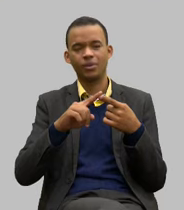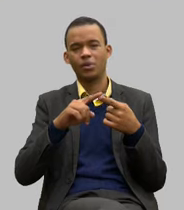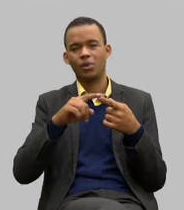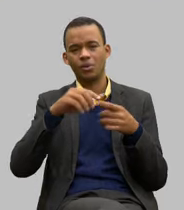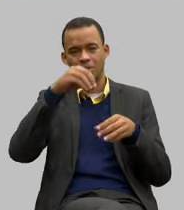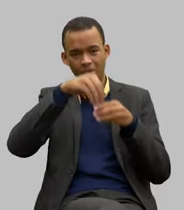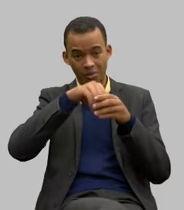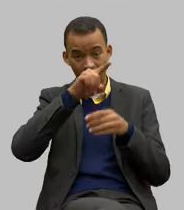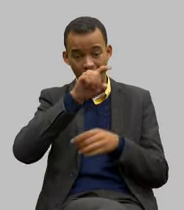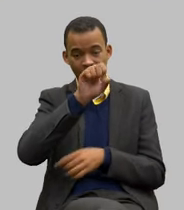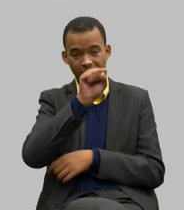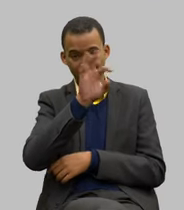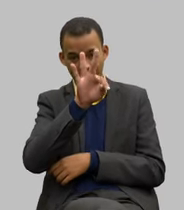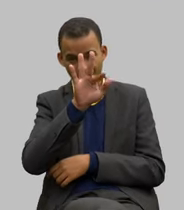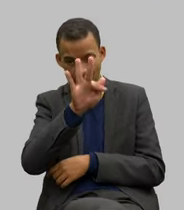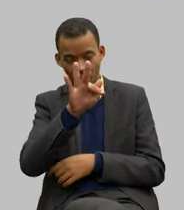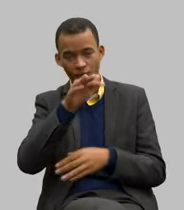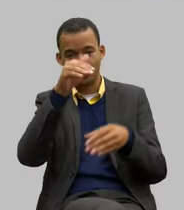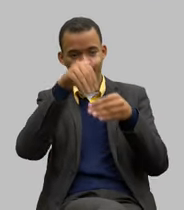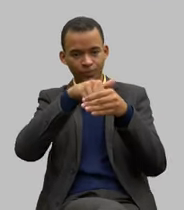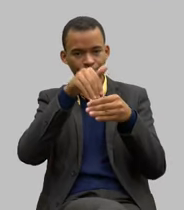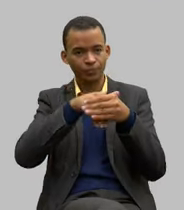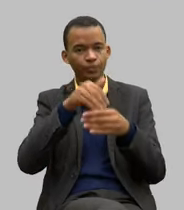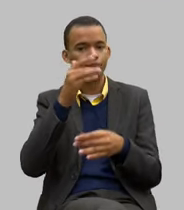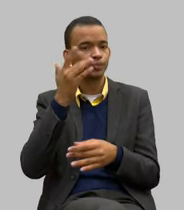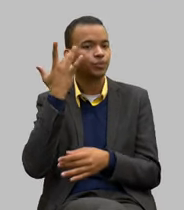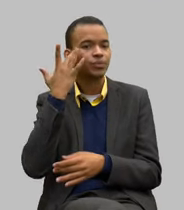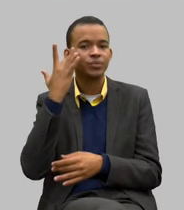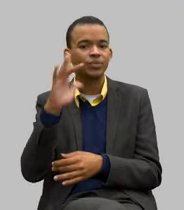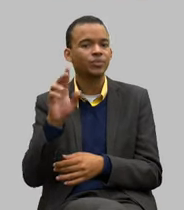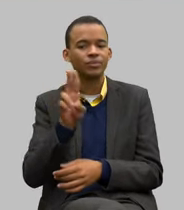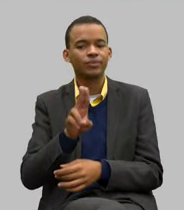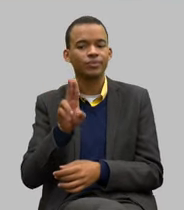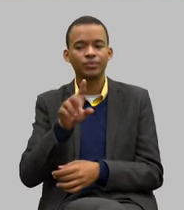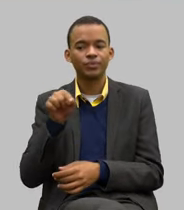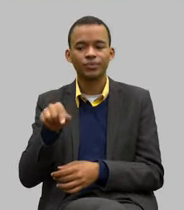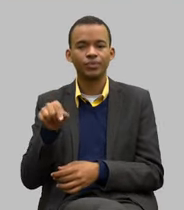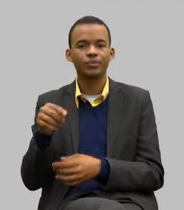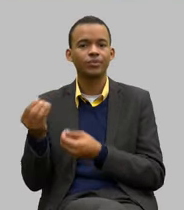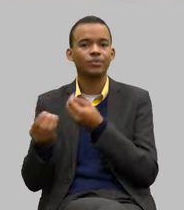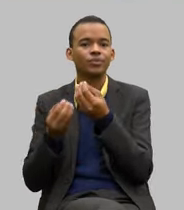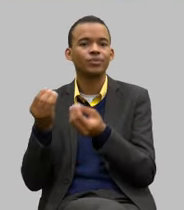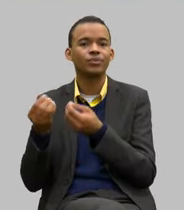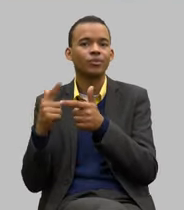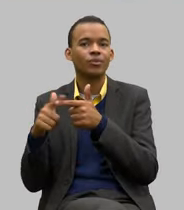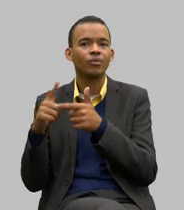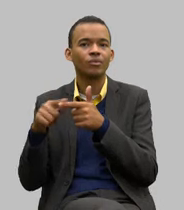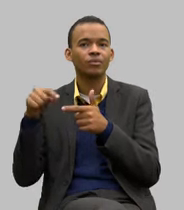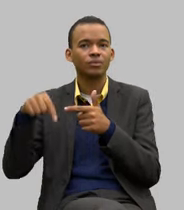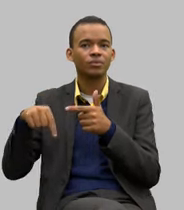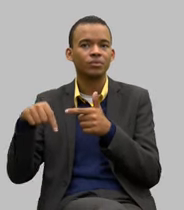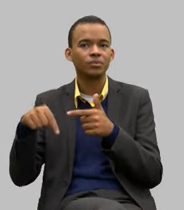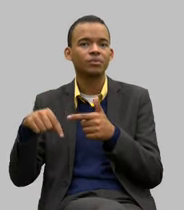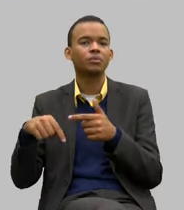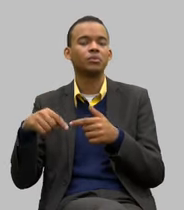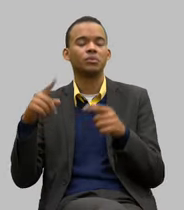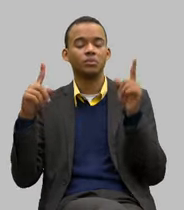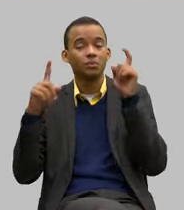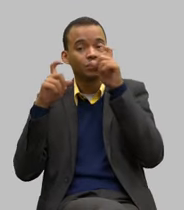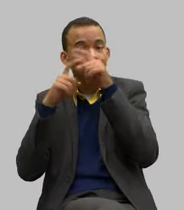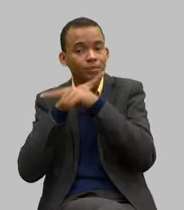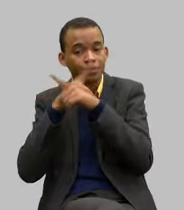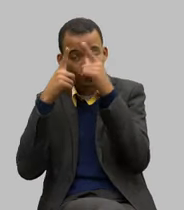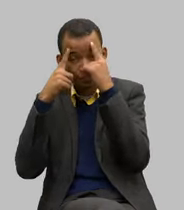aqueles que votaram não tem a mínima noção o que que tá acontecendo aqui na ponta da linha ao